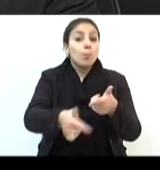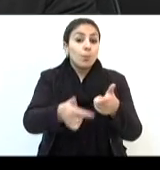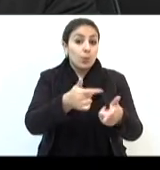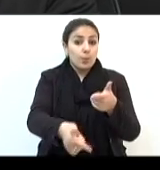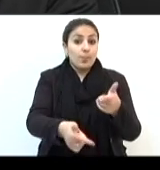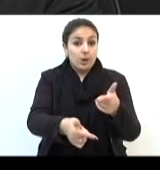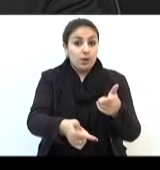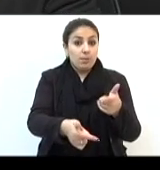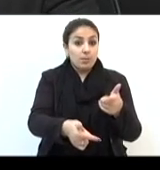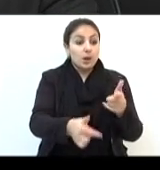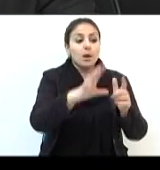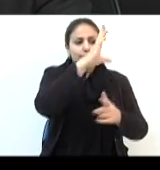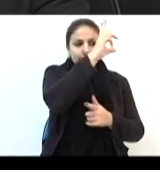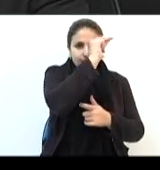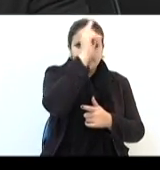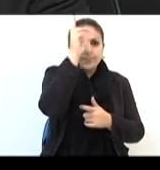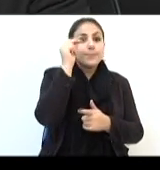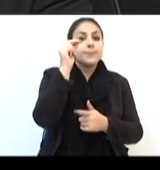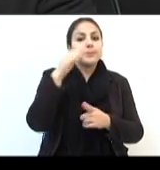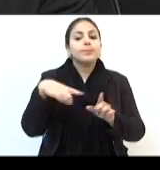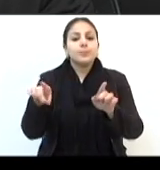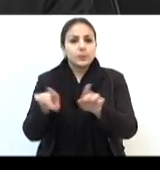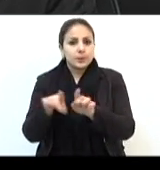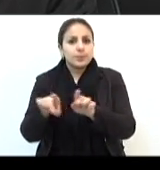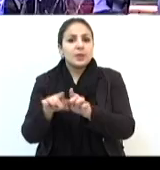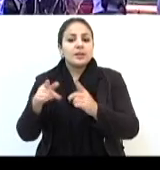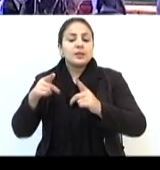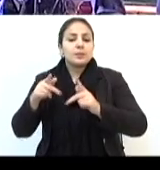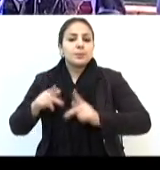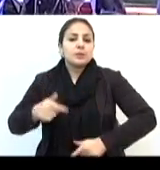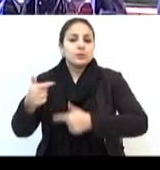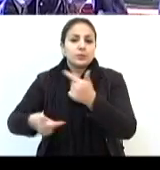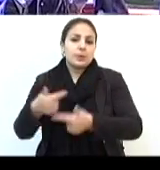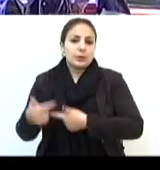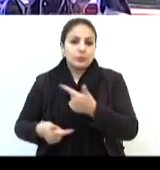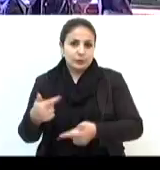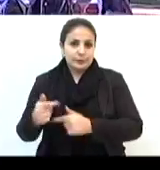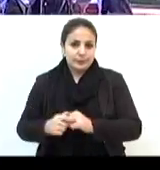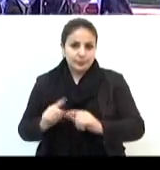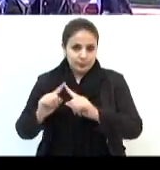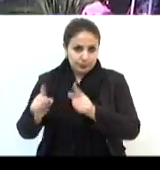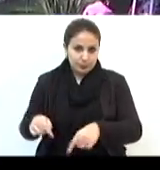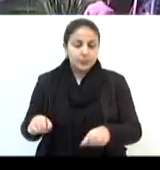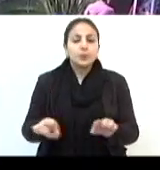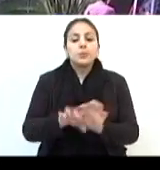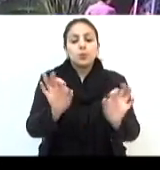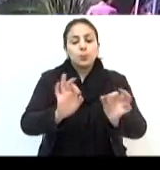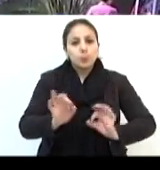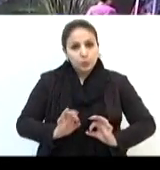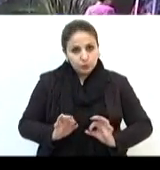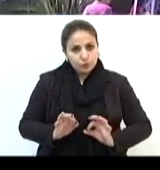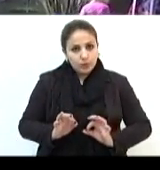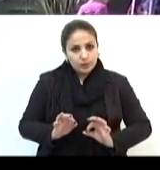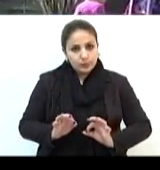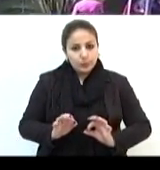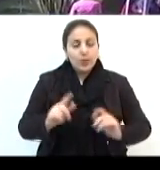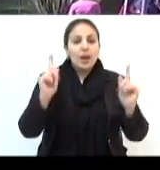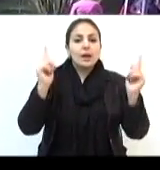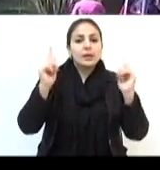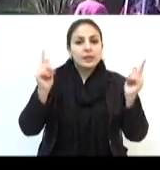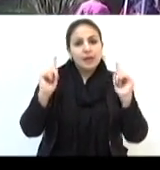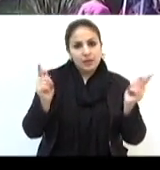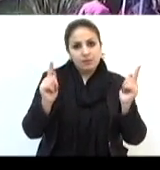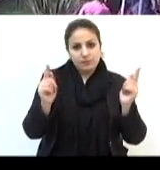por parte do Poder Executivo quanto por parte dos servidores. Conforme o projeto, a suspensão coletiva e temporária